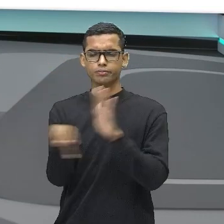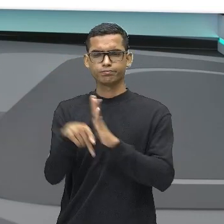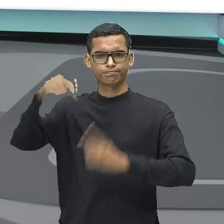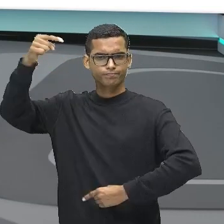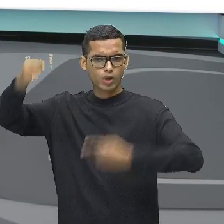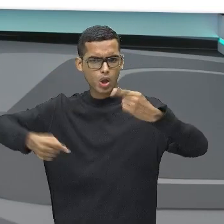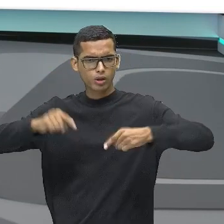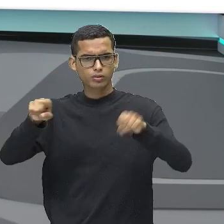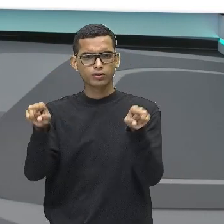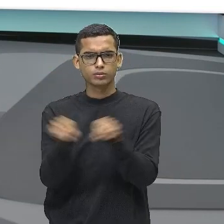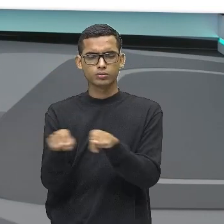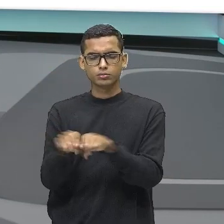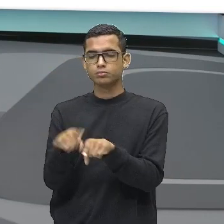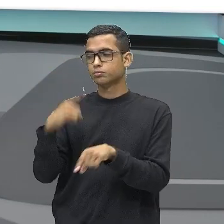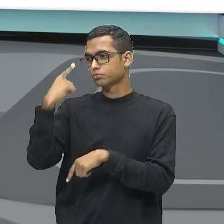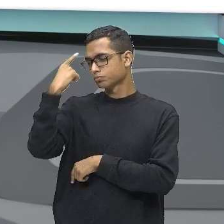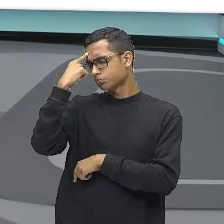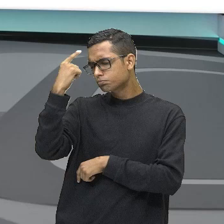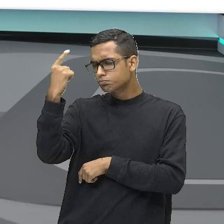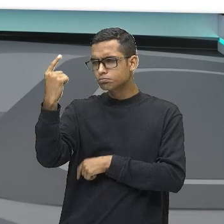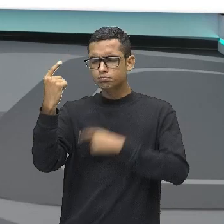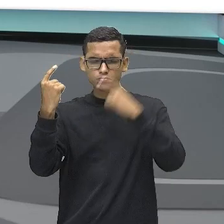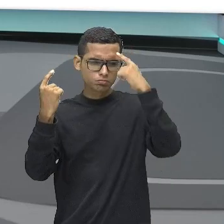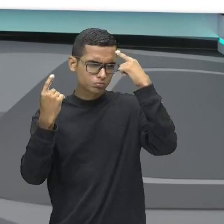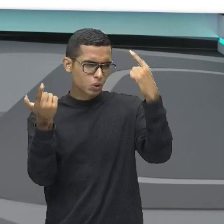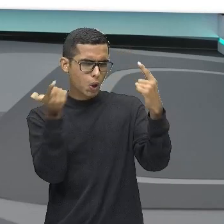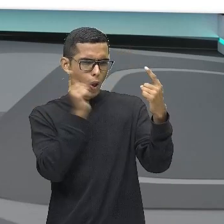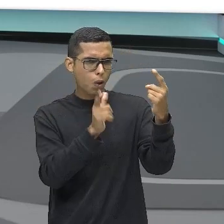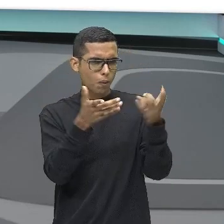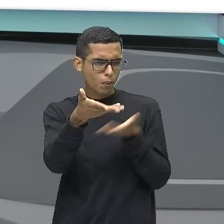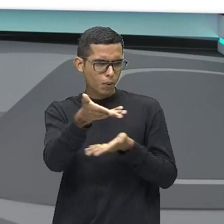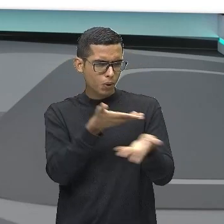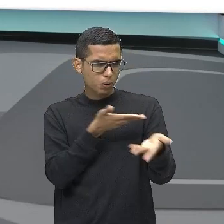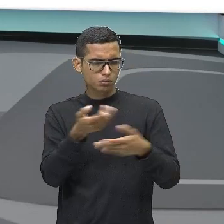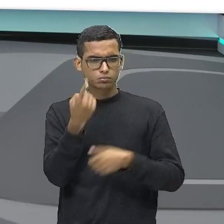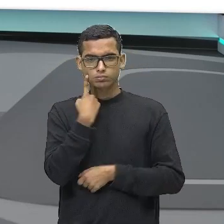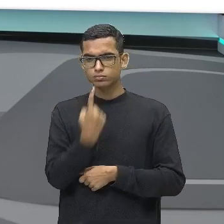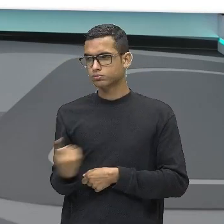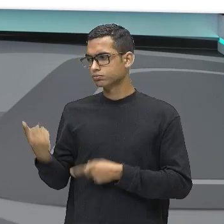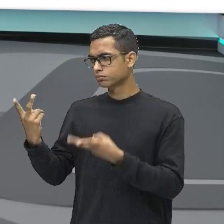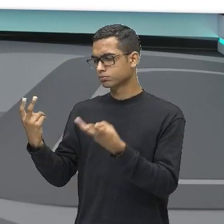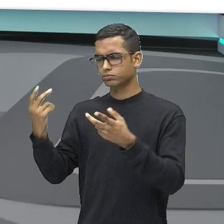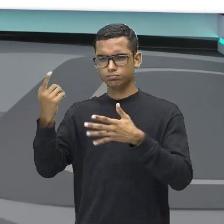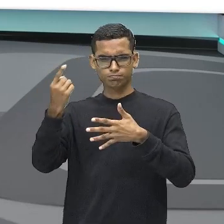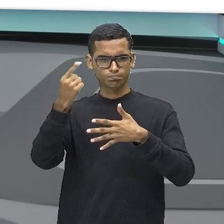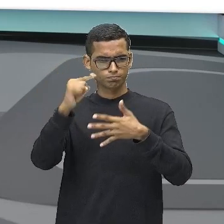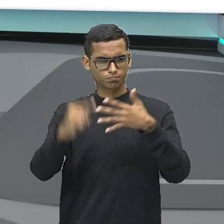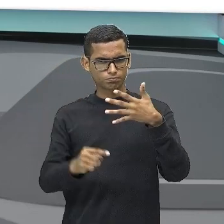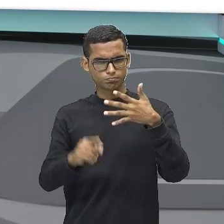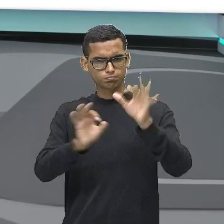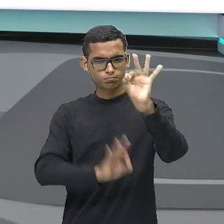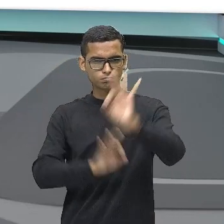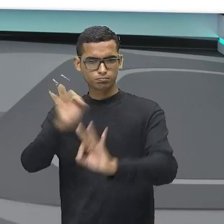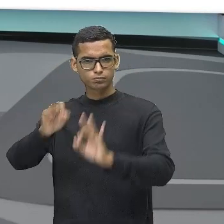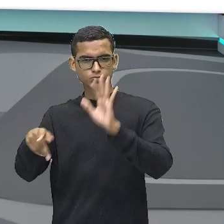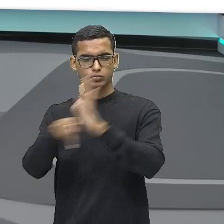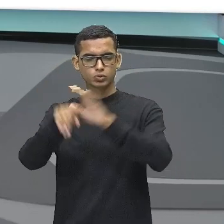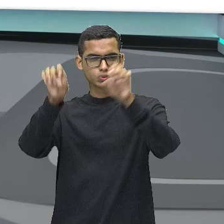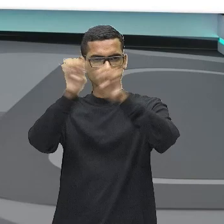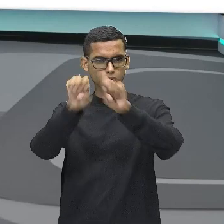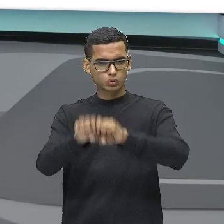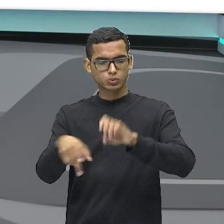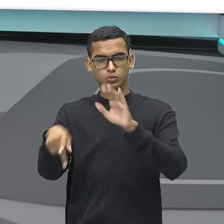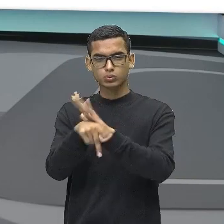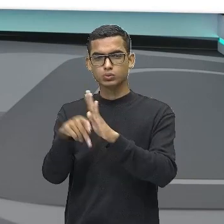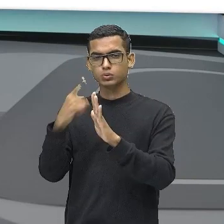ou seja, trocar ideias no debate. Vamos observar cada um desses pontos que foram organizados aqui pela Maria,